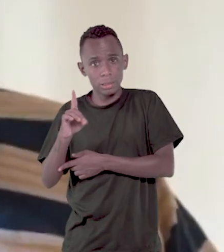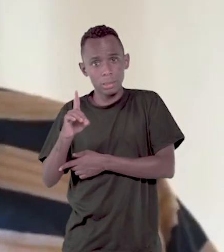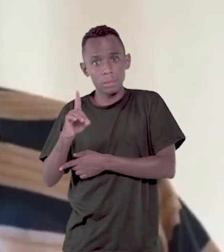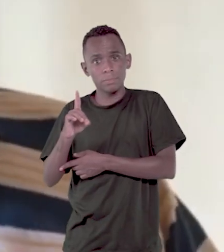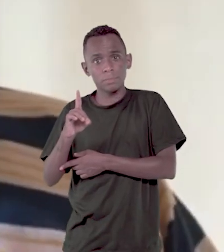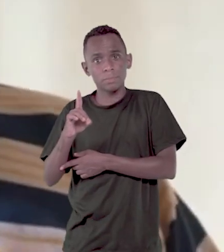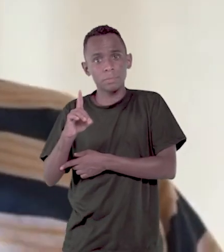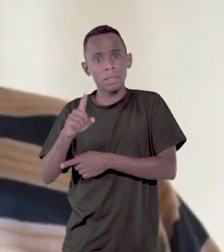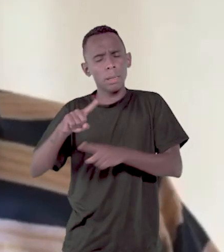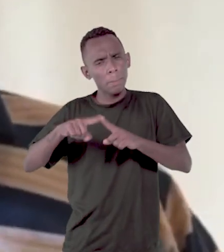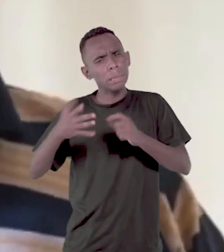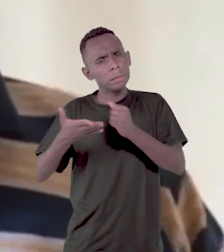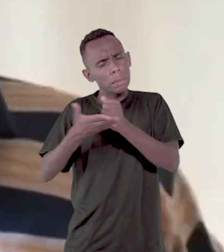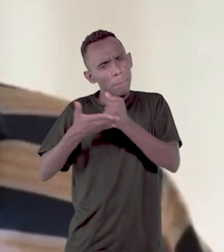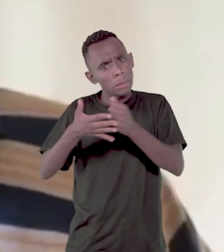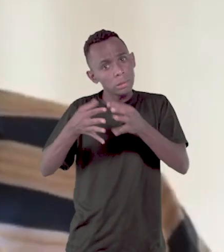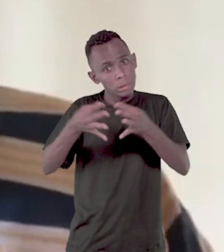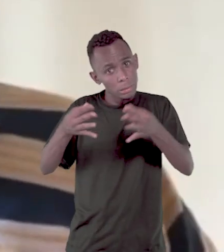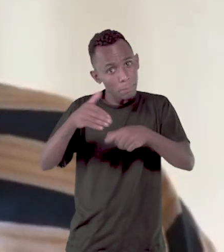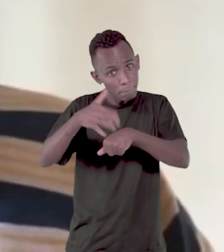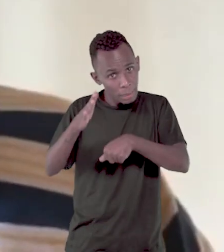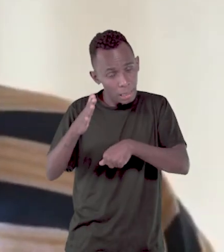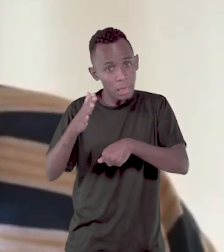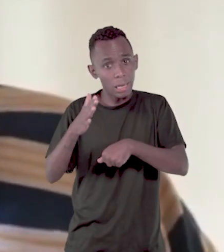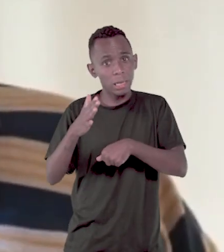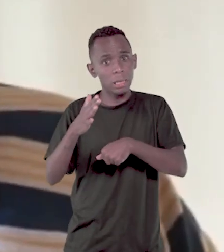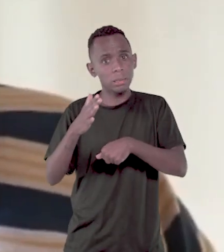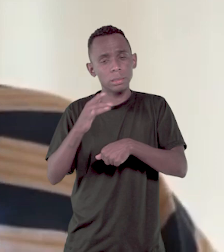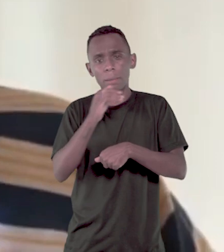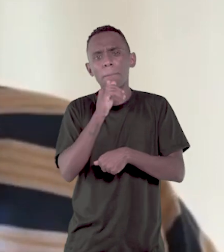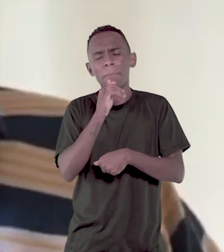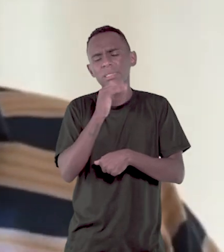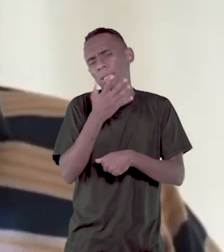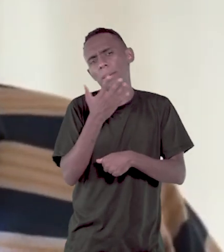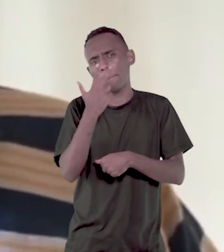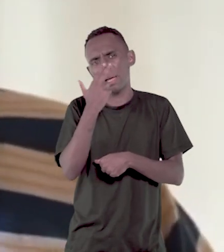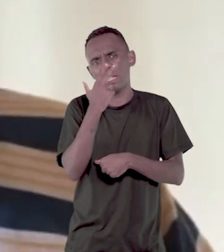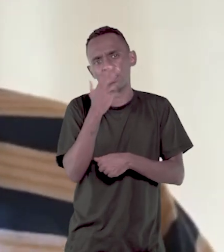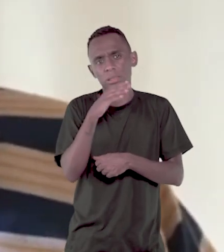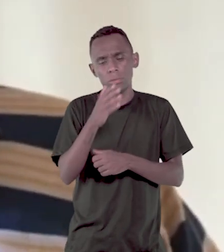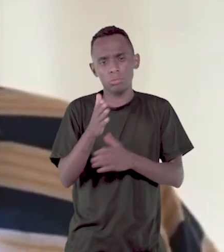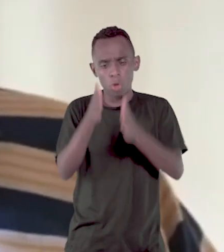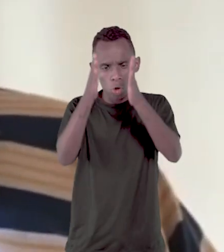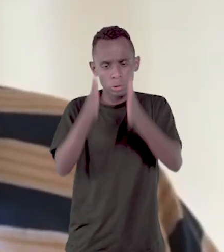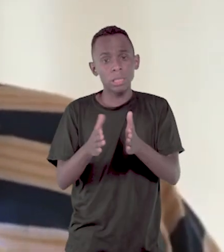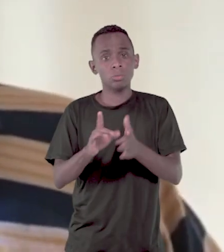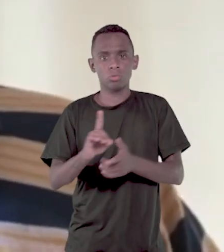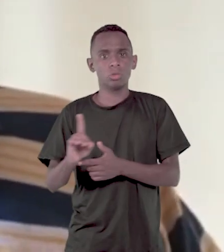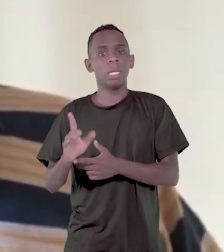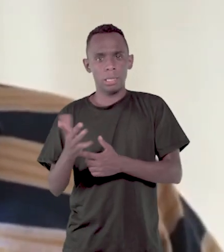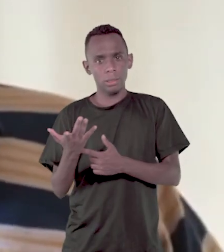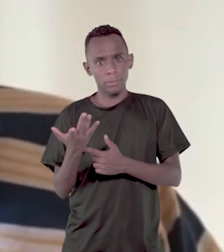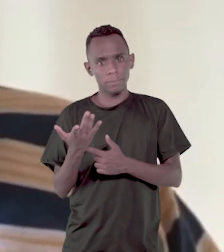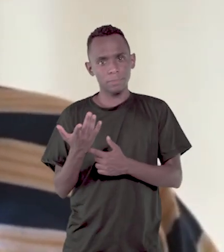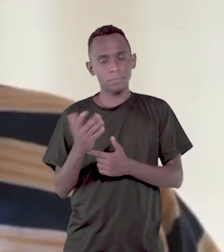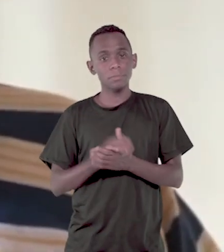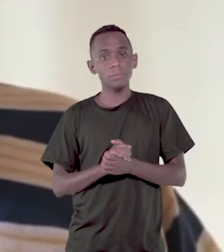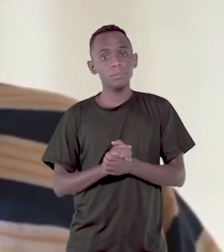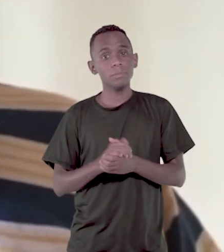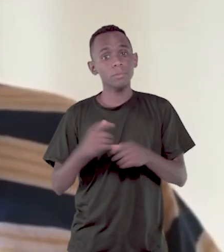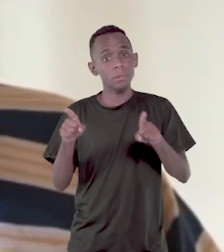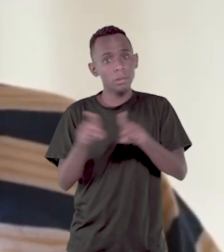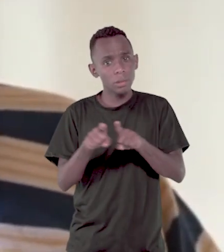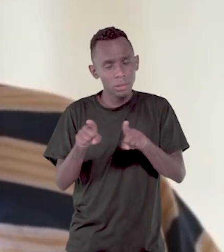é fascista, né? É uma corrente que é a gente chamaria de centro-direita, né? Você tem uma